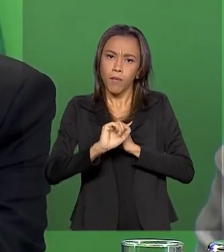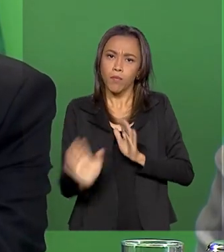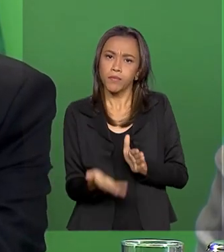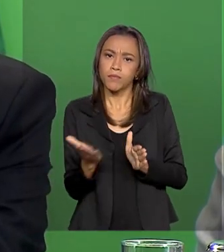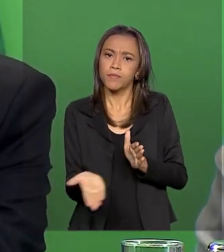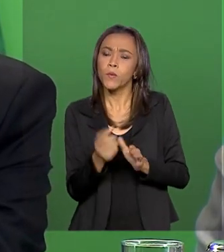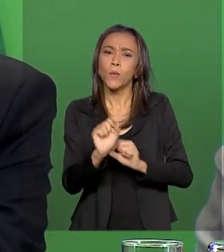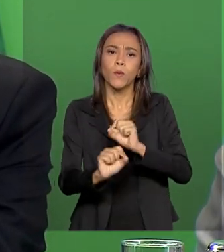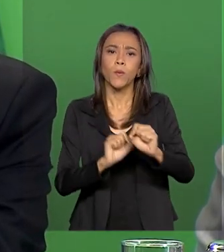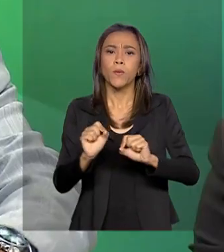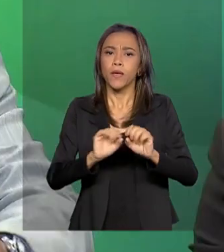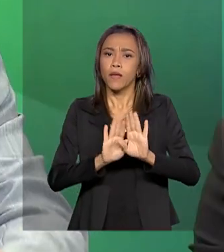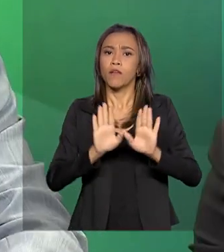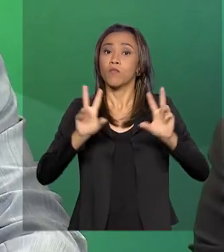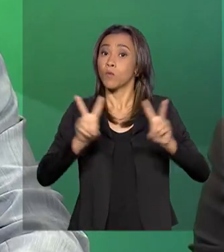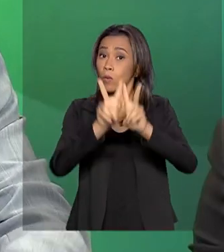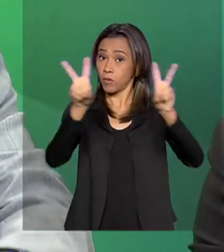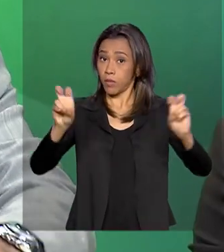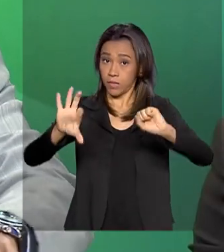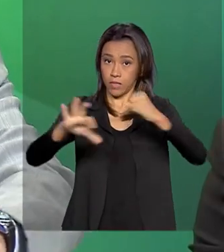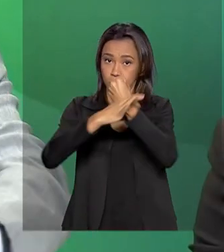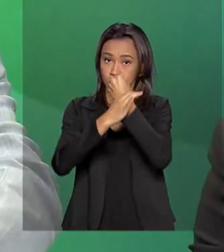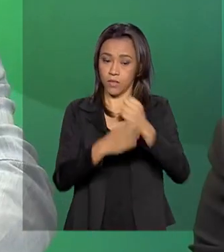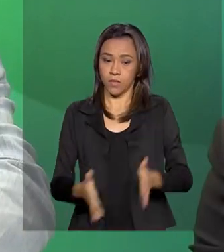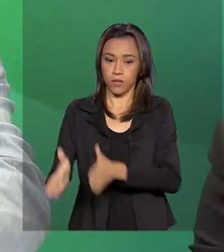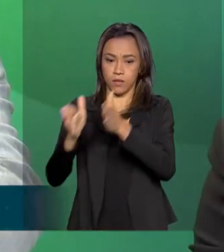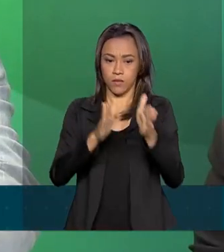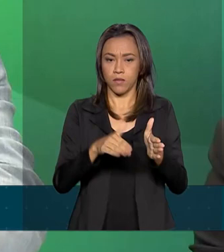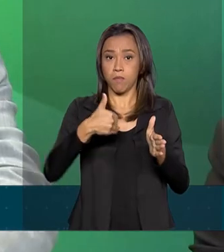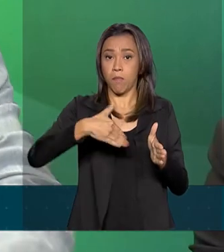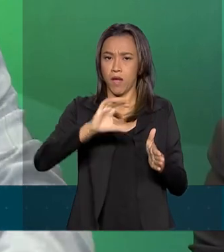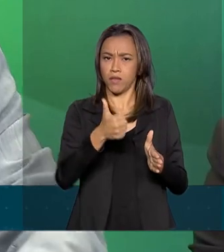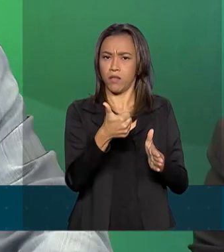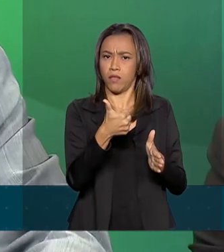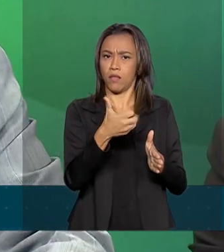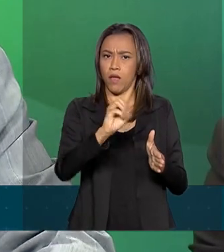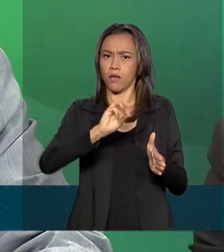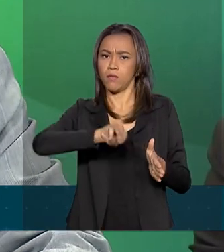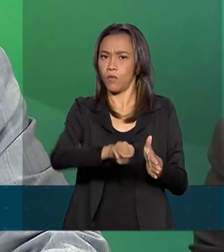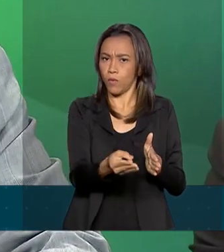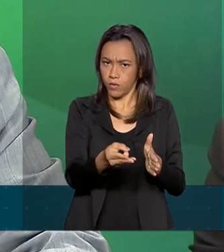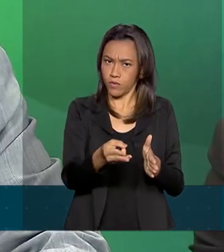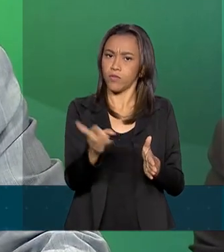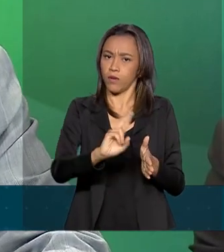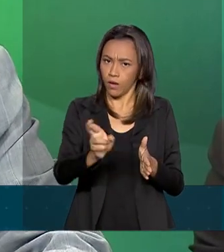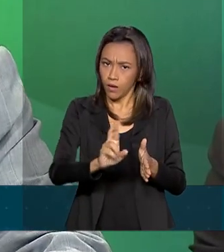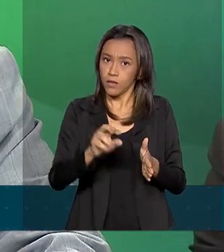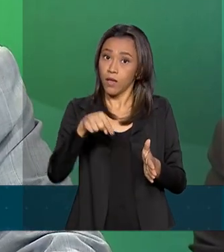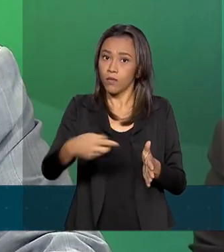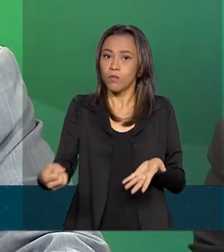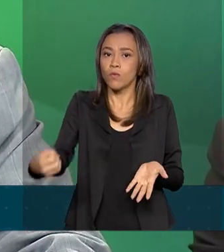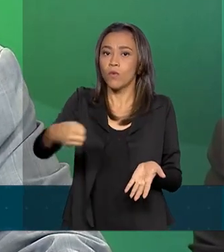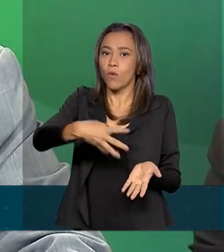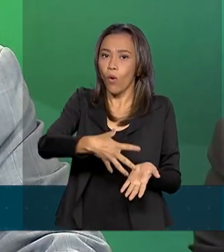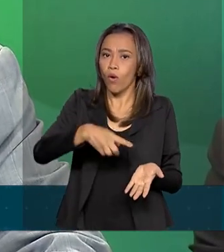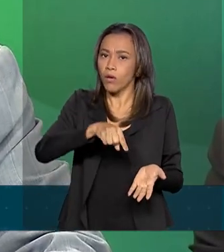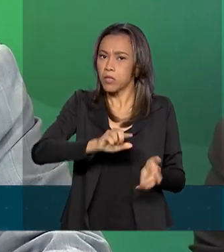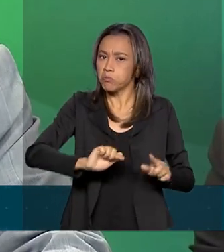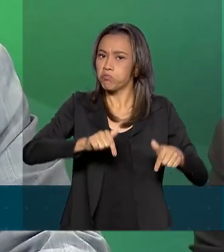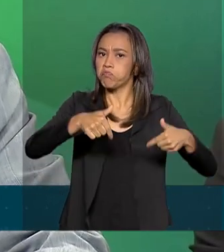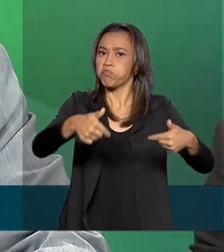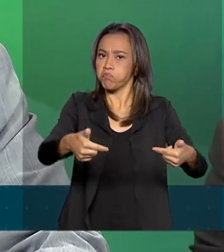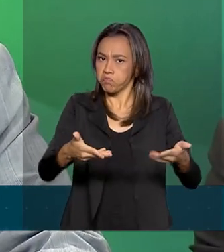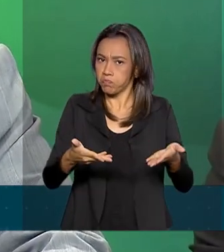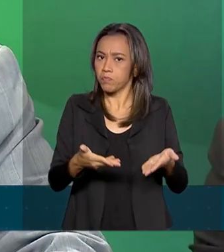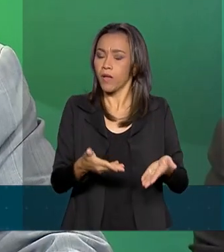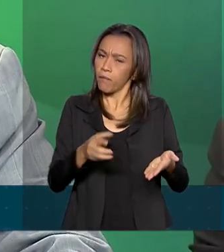no âmbito da segurança pública. São mais de 10 milhões de reais, é uma iniciativa totalmente nova, valores para